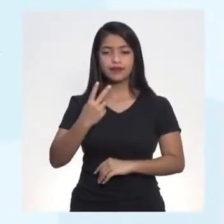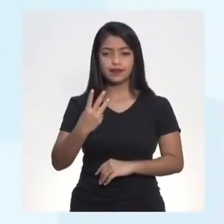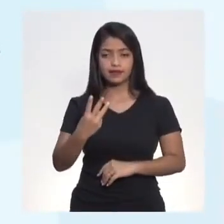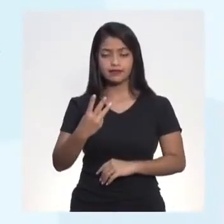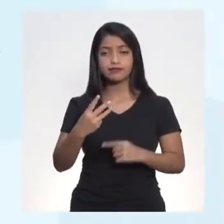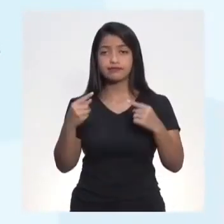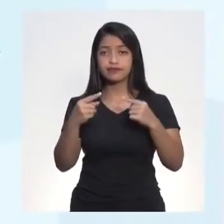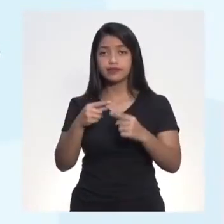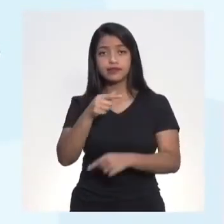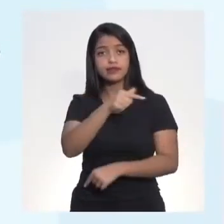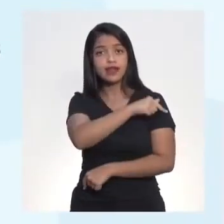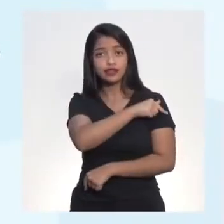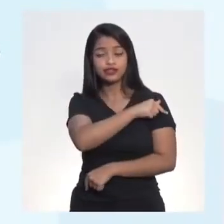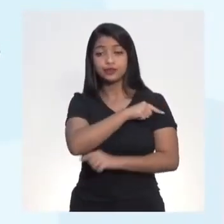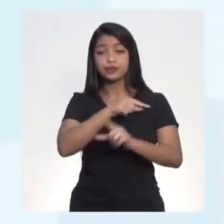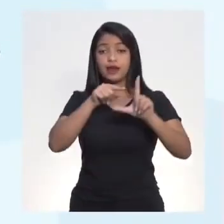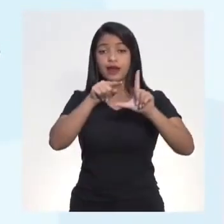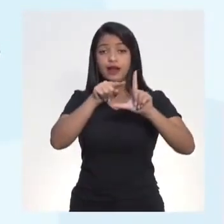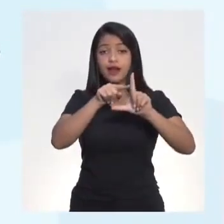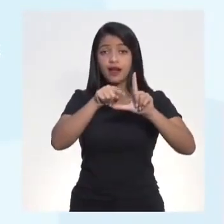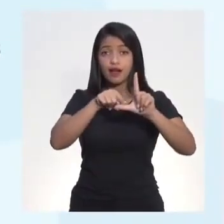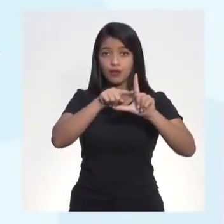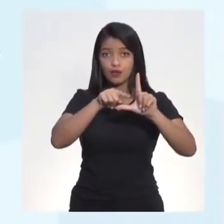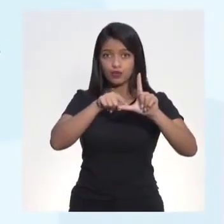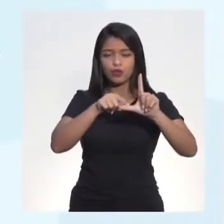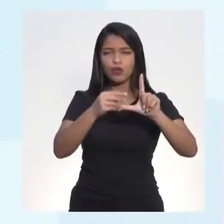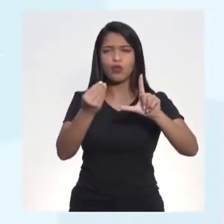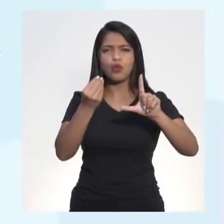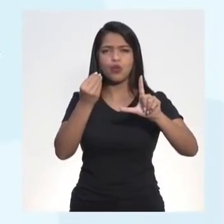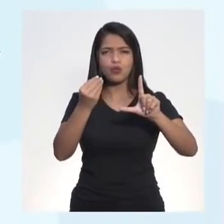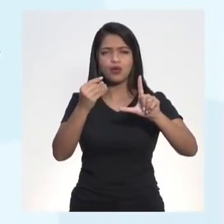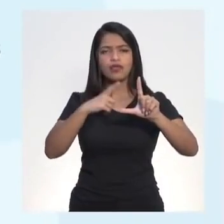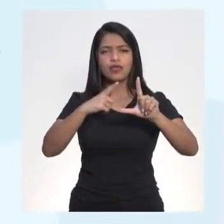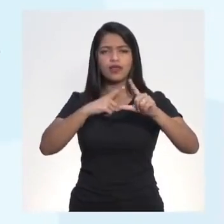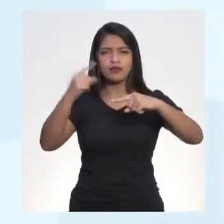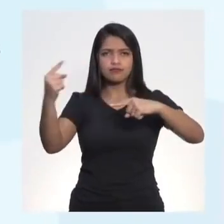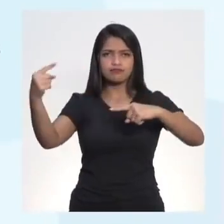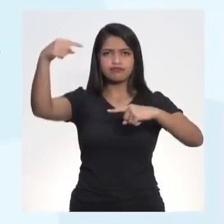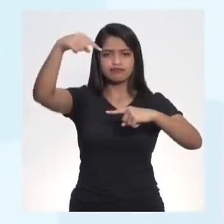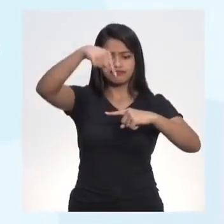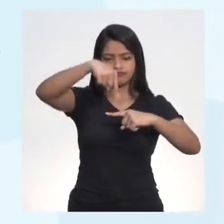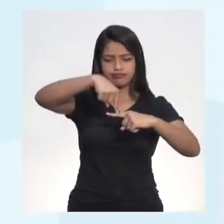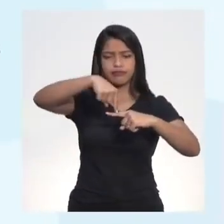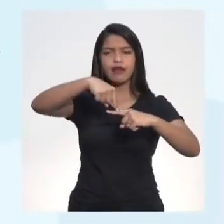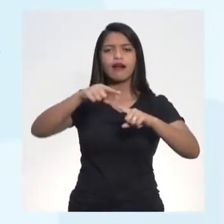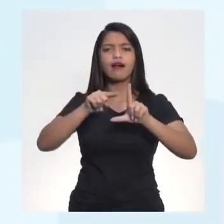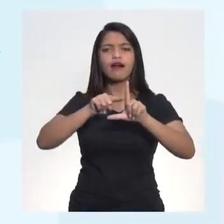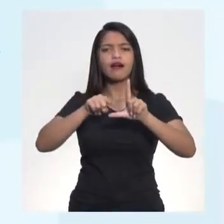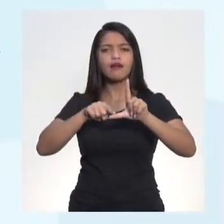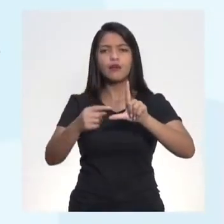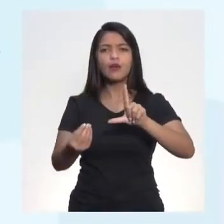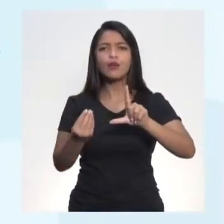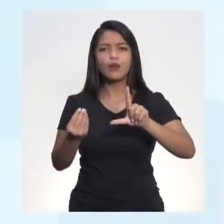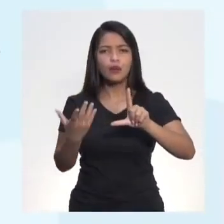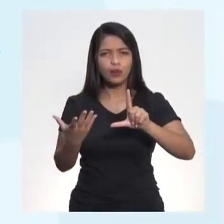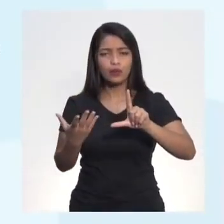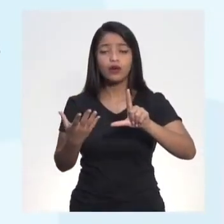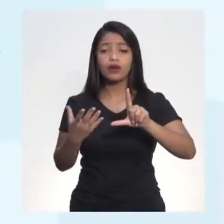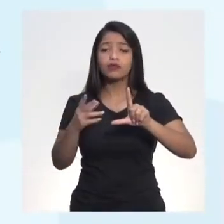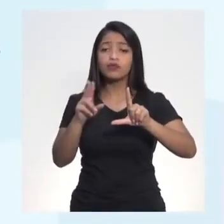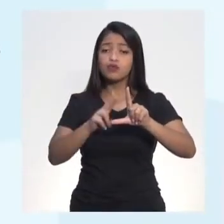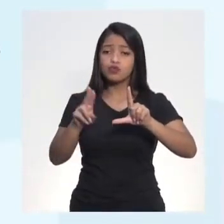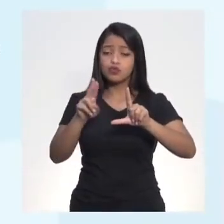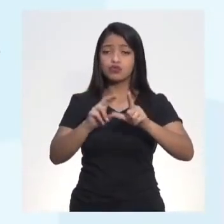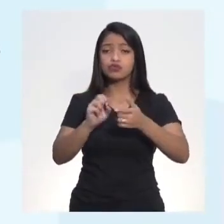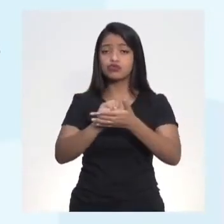verificar a relação entre os ângulos formados por retas cortadas por uma transversal, com ou sem, né, a utilização de software de